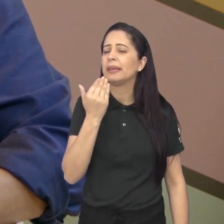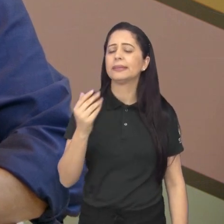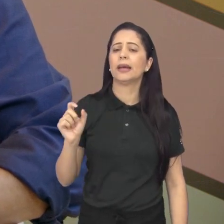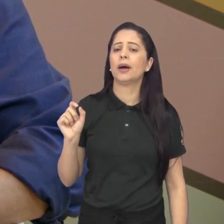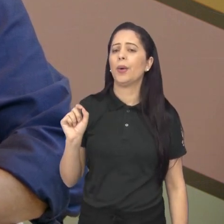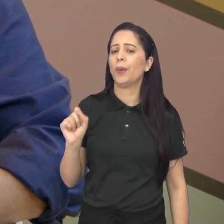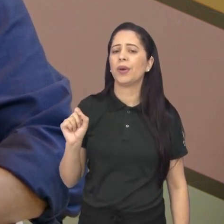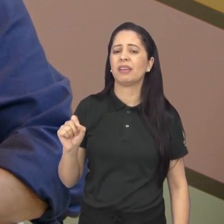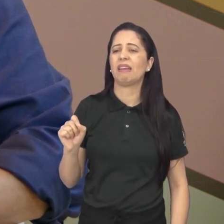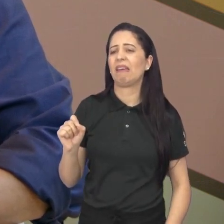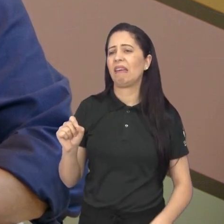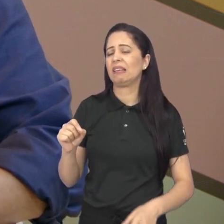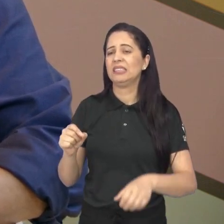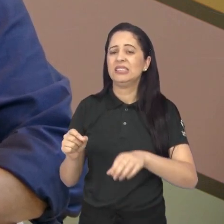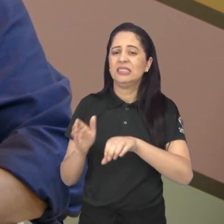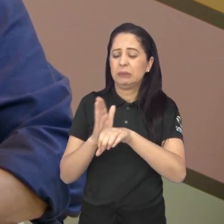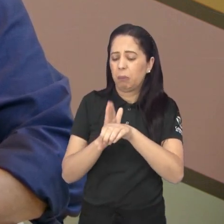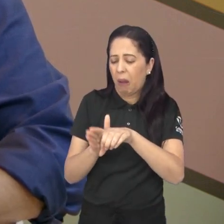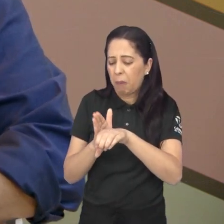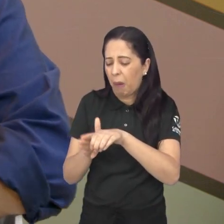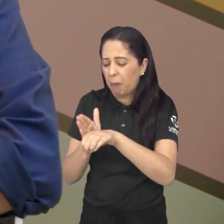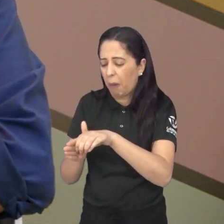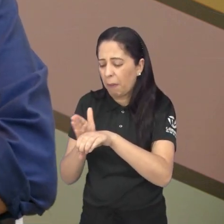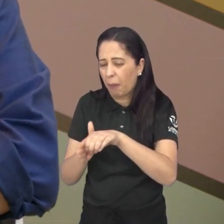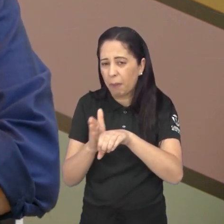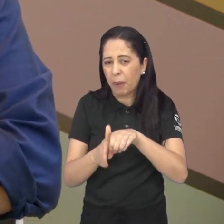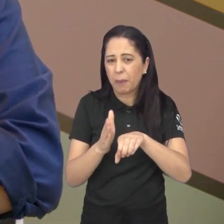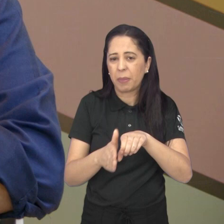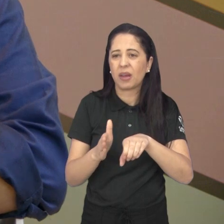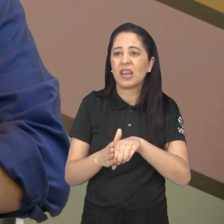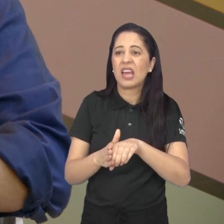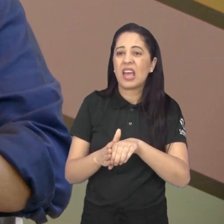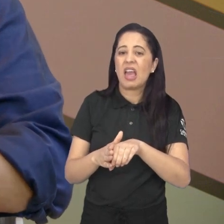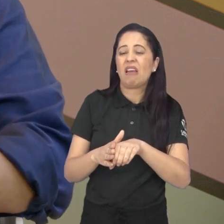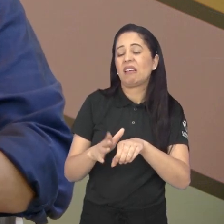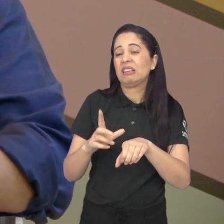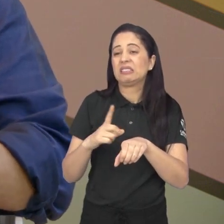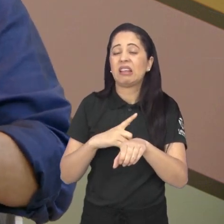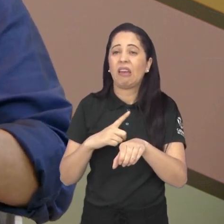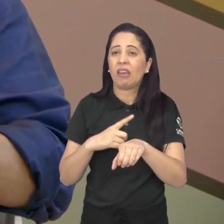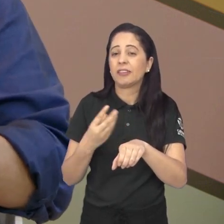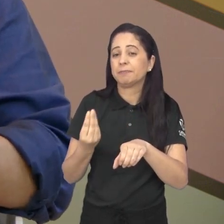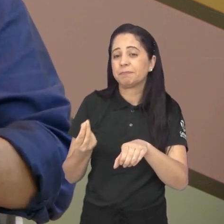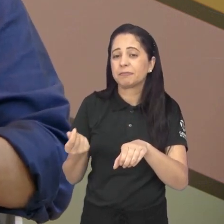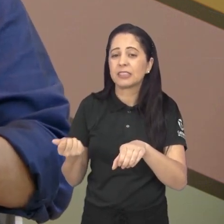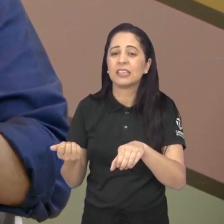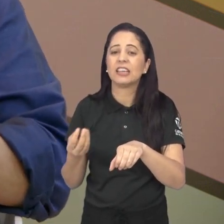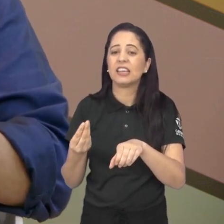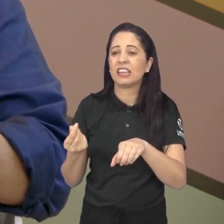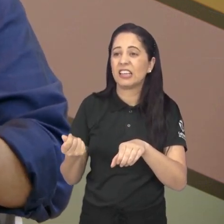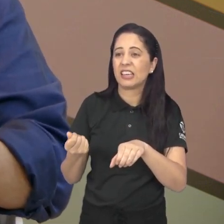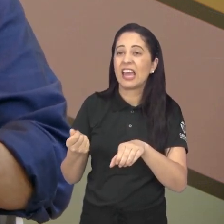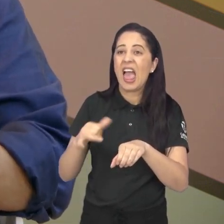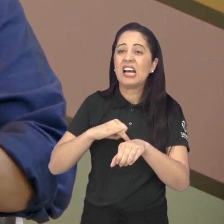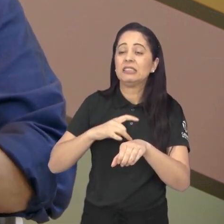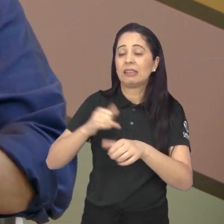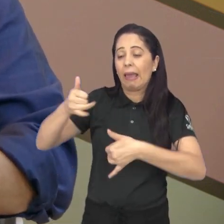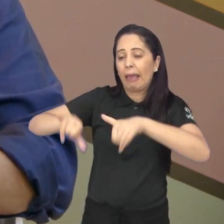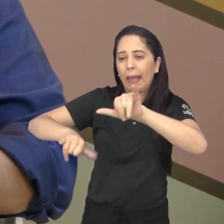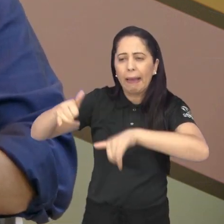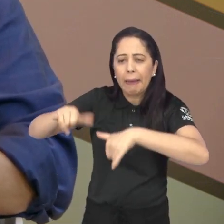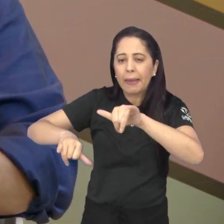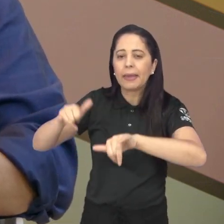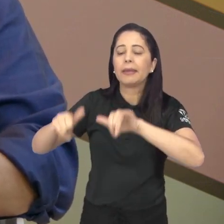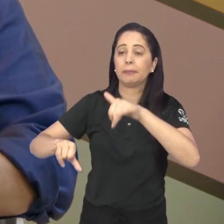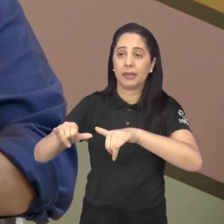chama de processado, ultraprocessado ou industrializado, é aquele que passou por um processo de conservação, né? Então,